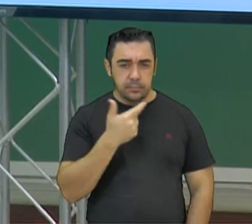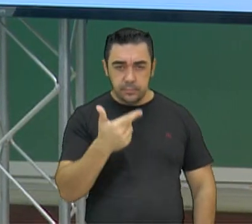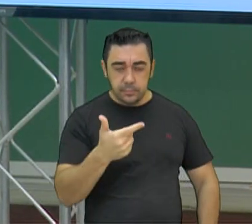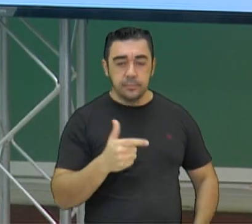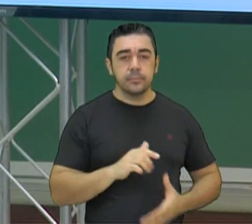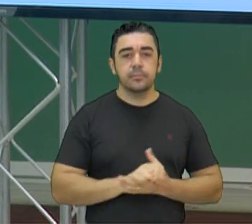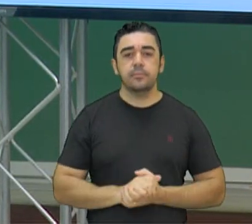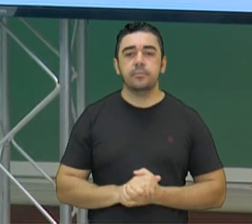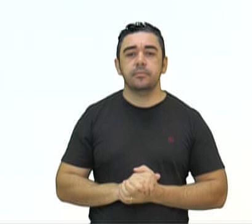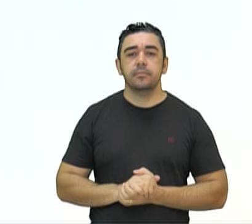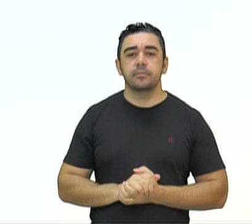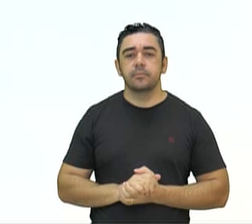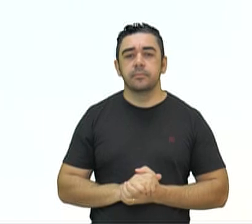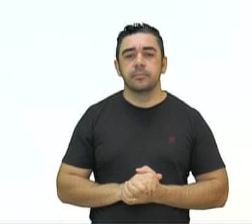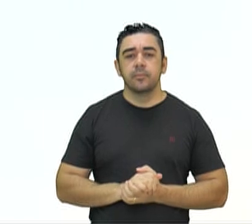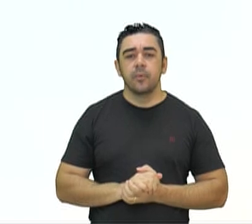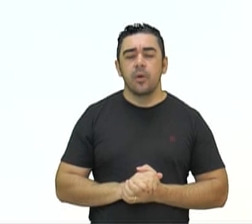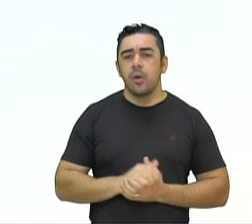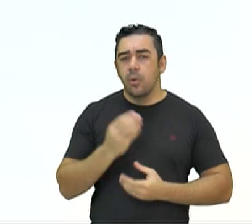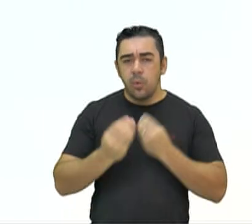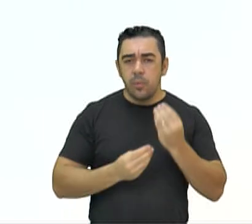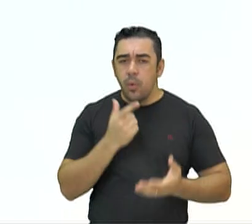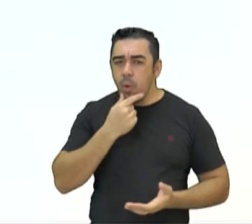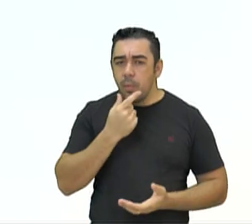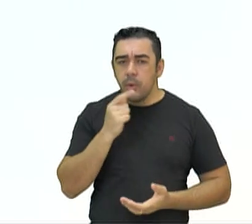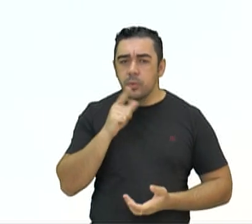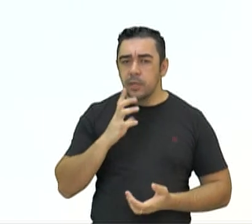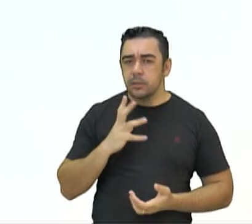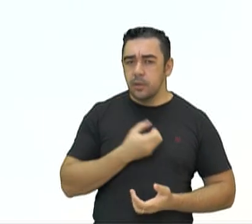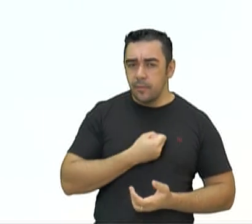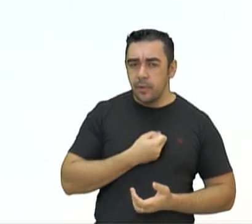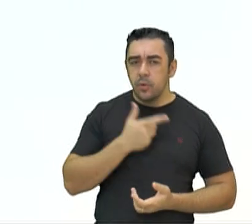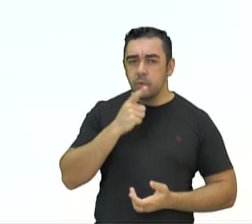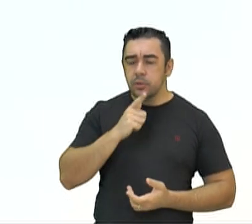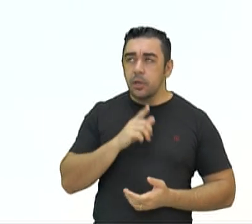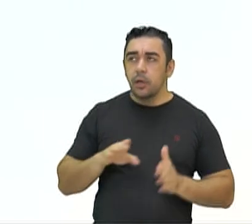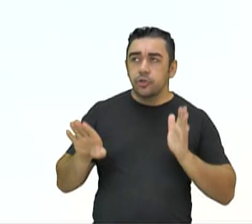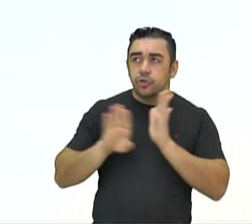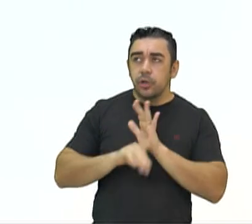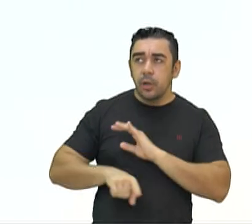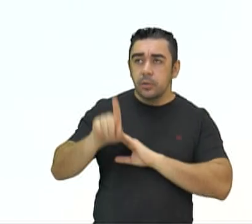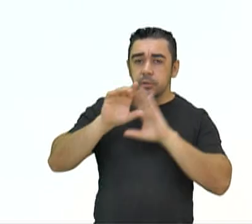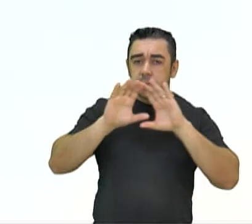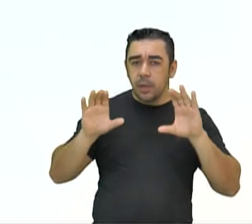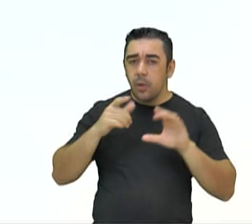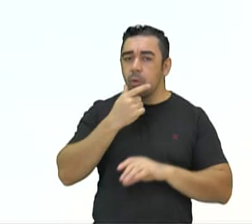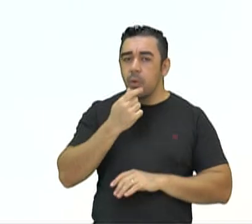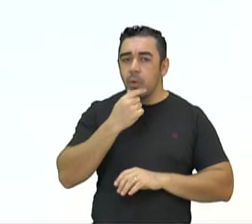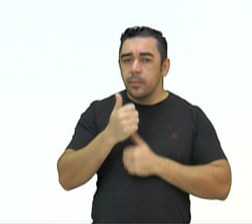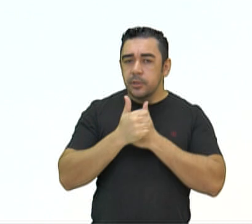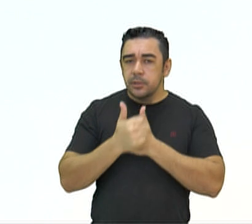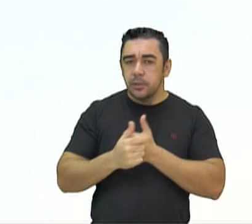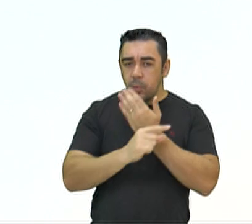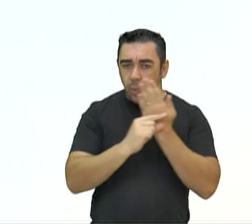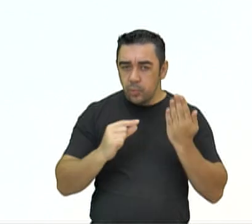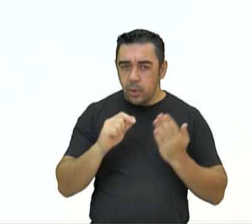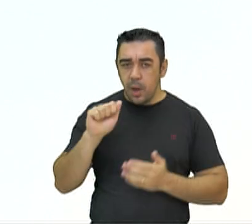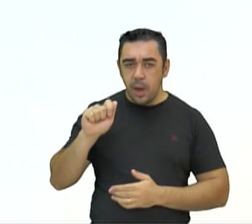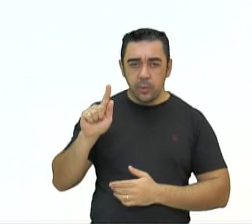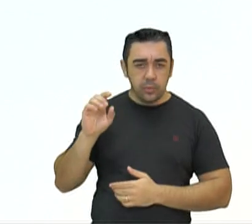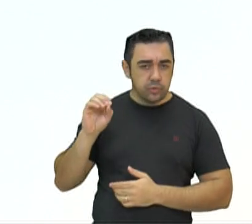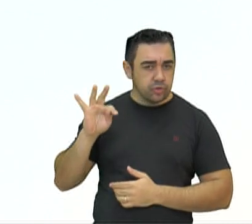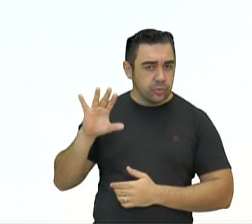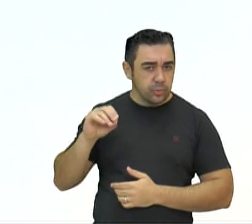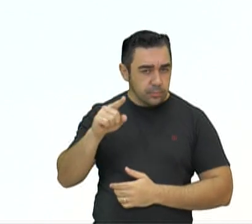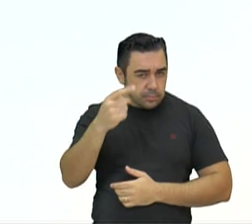2. Como o homem é salvo e poderia chegar aos céus segundo Santo Agostinho? Vamos pensar um